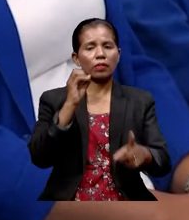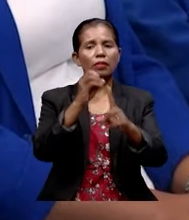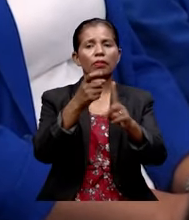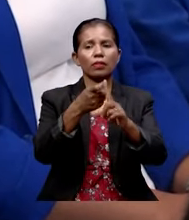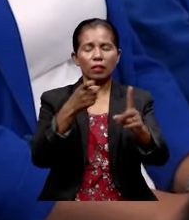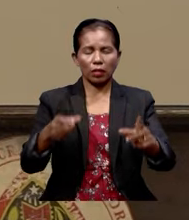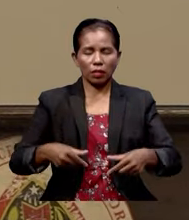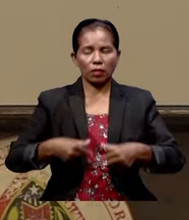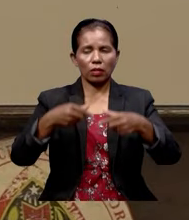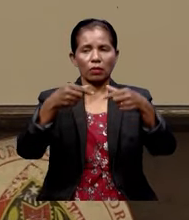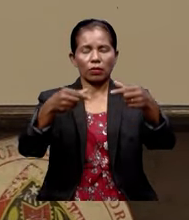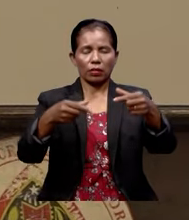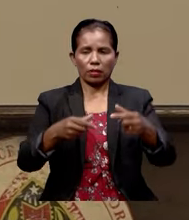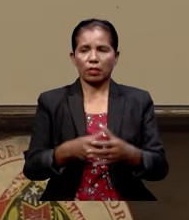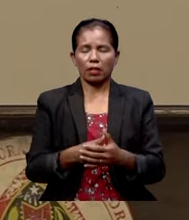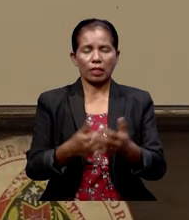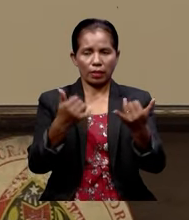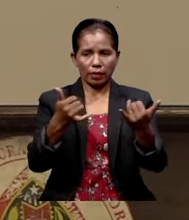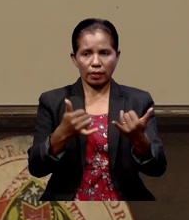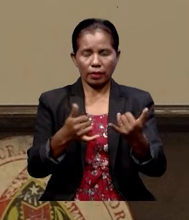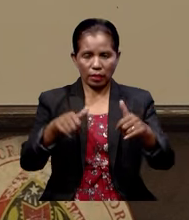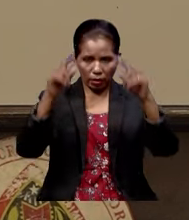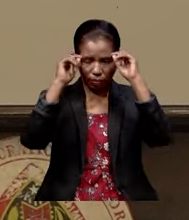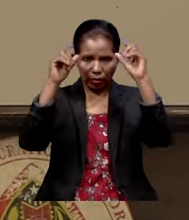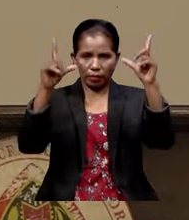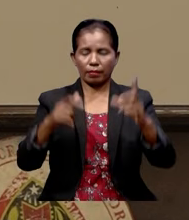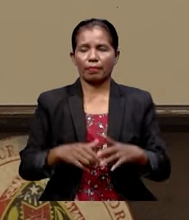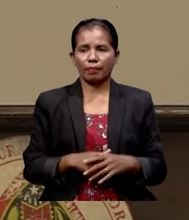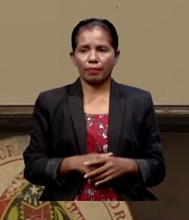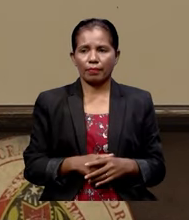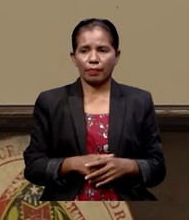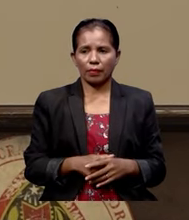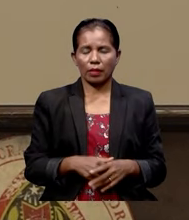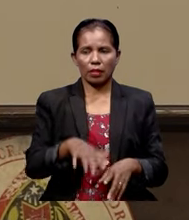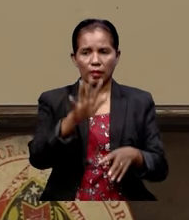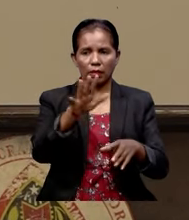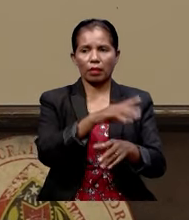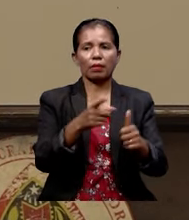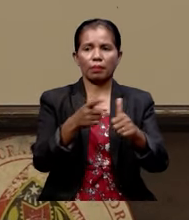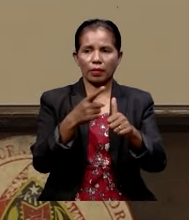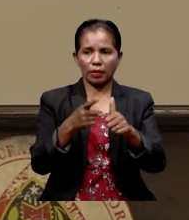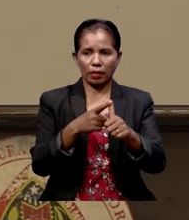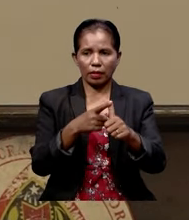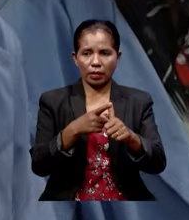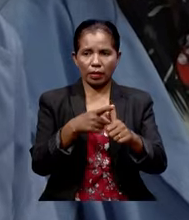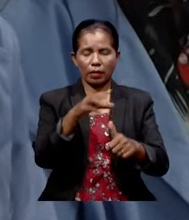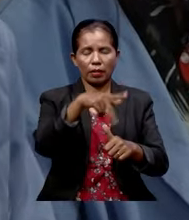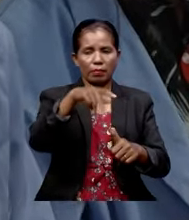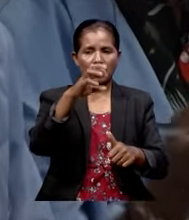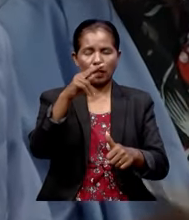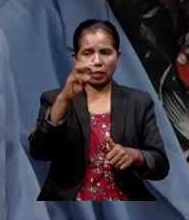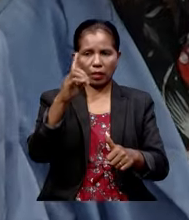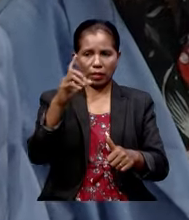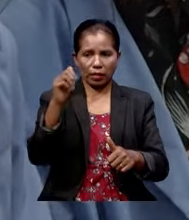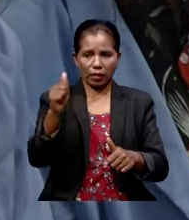reforma contabilística e em Timor-Leste e a Lima. Primeiro, prática